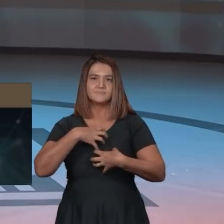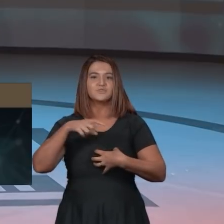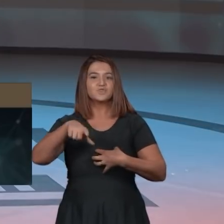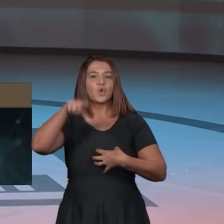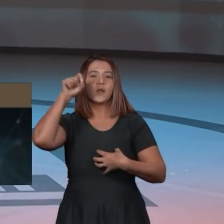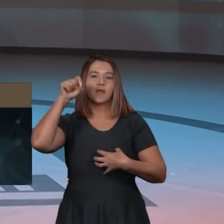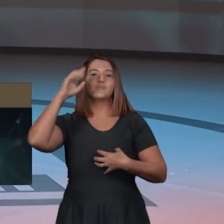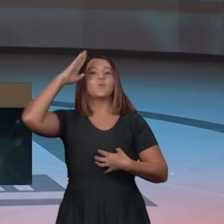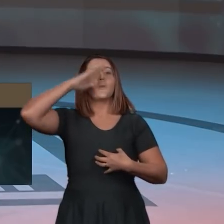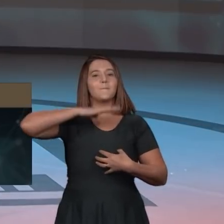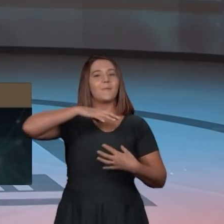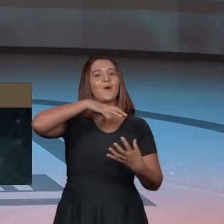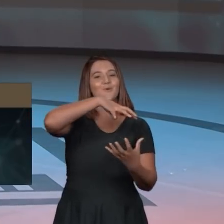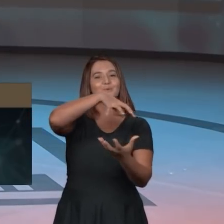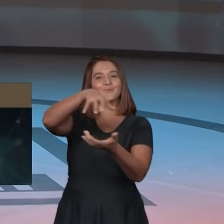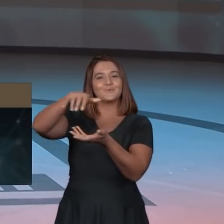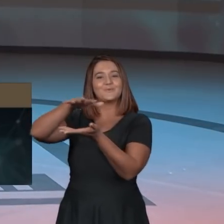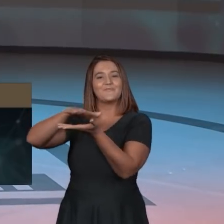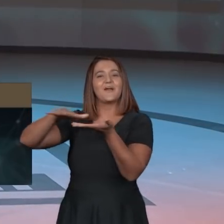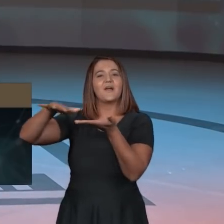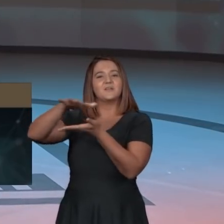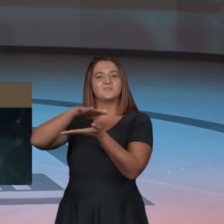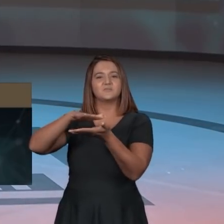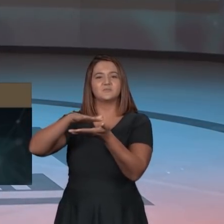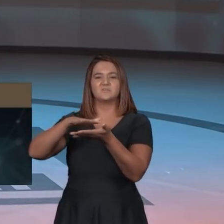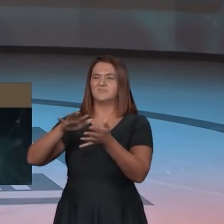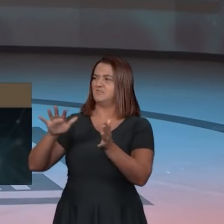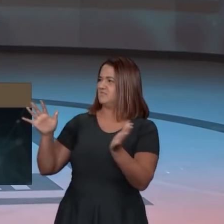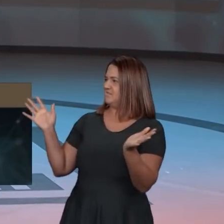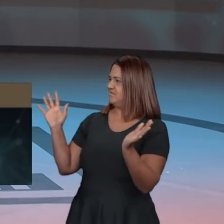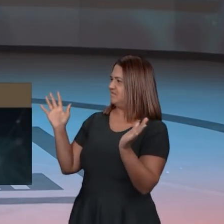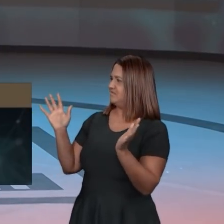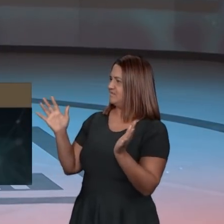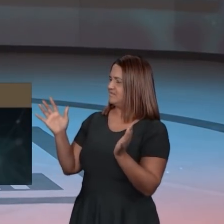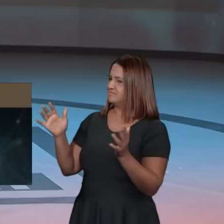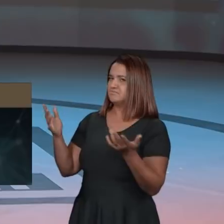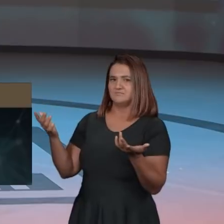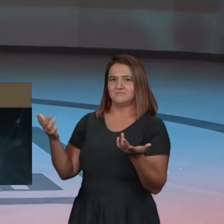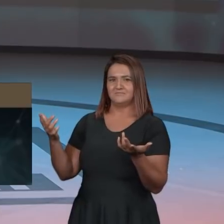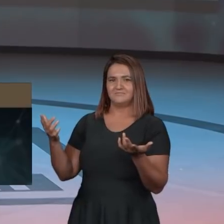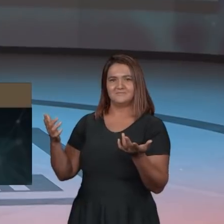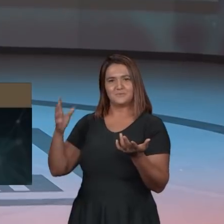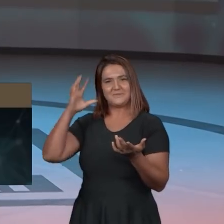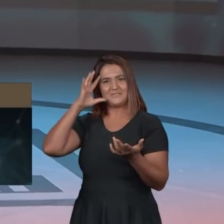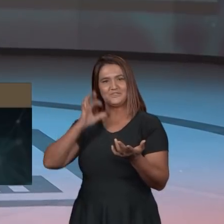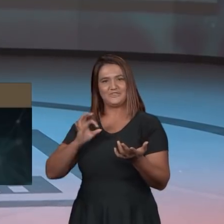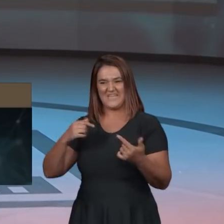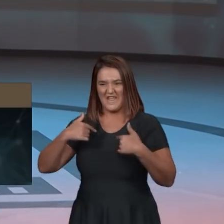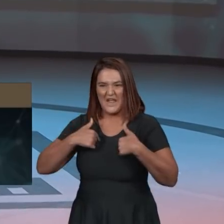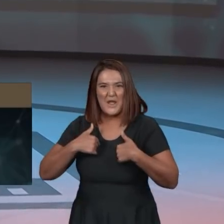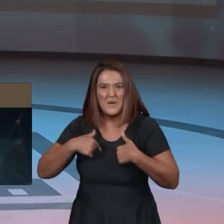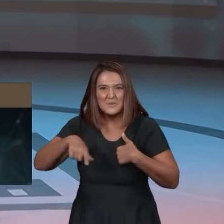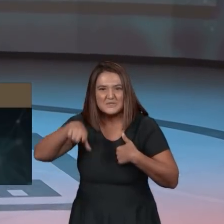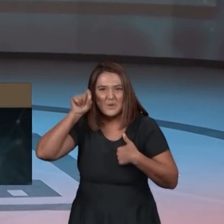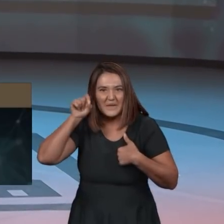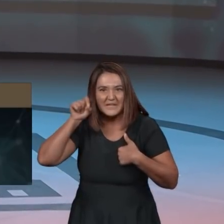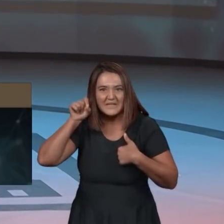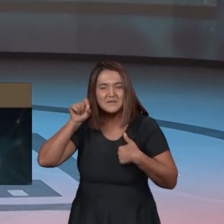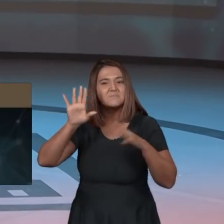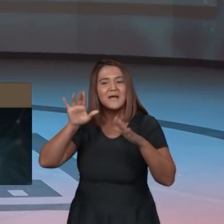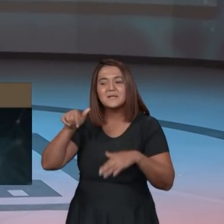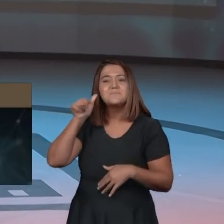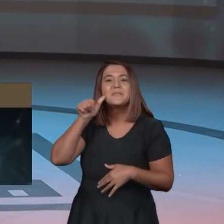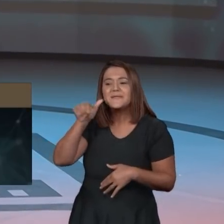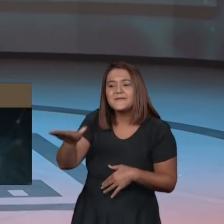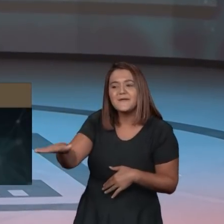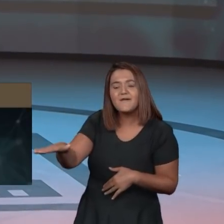isso que o mal veio. E você pode perguntar, espera aí, Rodrigo, antes de você continuar. Qual foi o erro da escolha da Maria, aquela menininha de 5